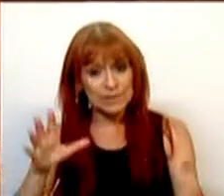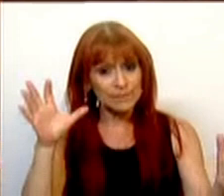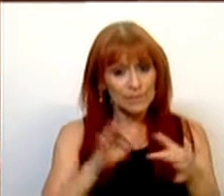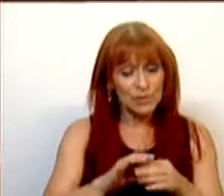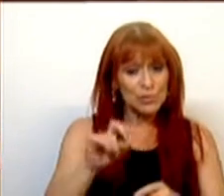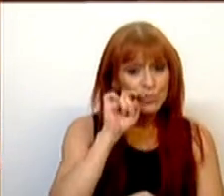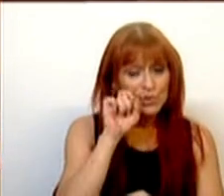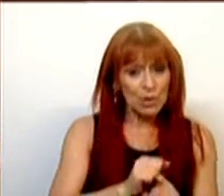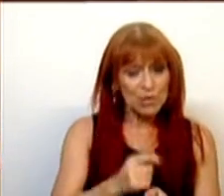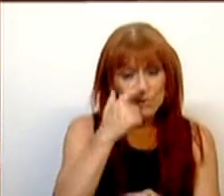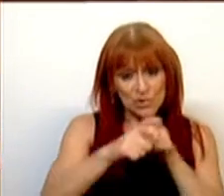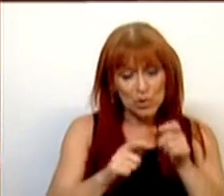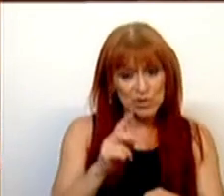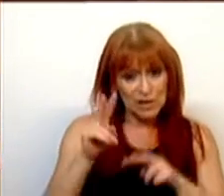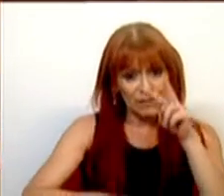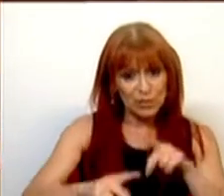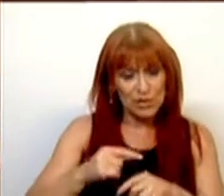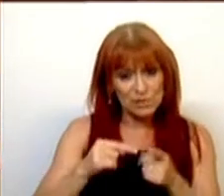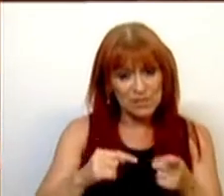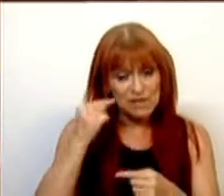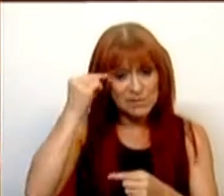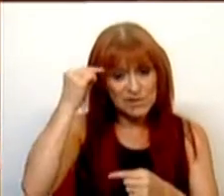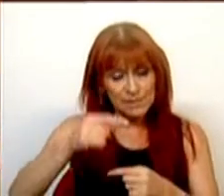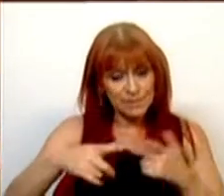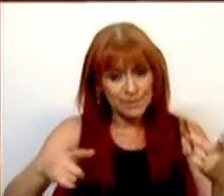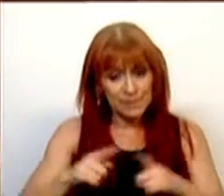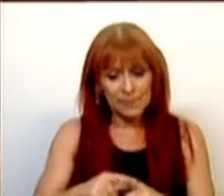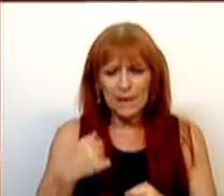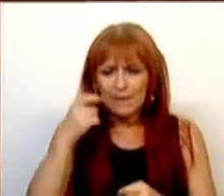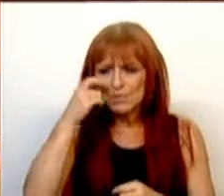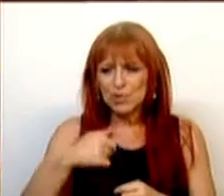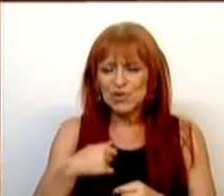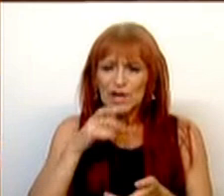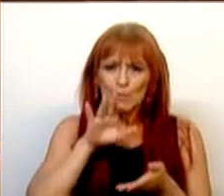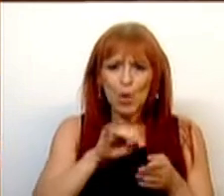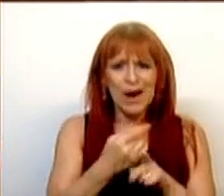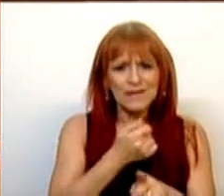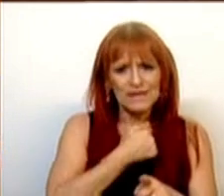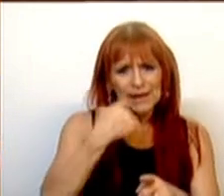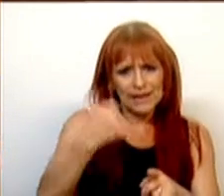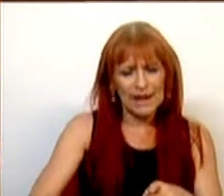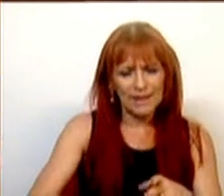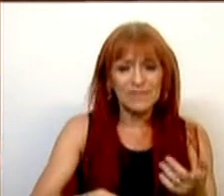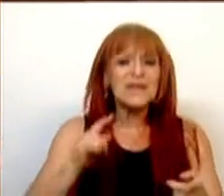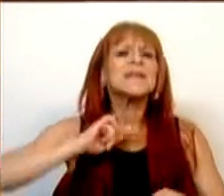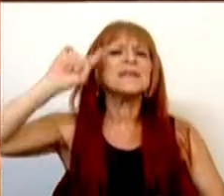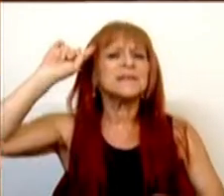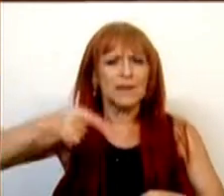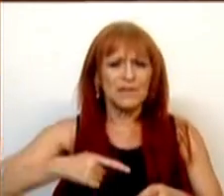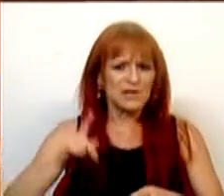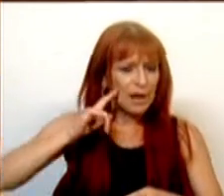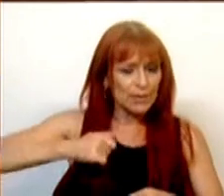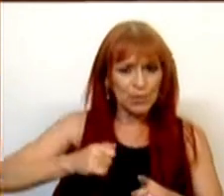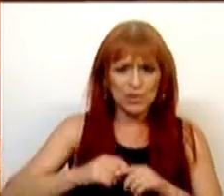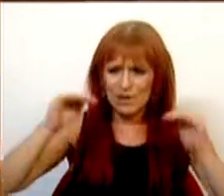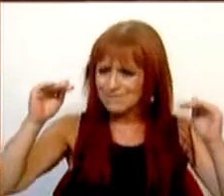relacionadas com a proteção do consumidor financeiro e, em especial, pelos detentores de crédito de habitação. Bem sabemos a